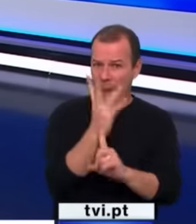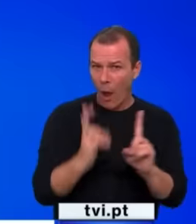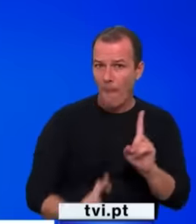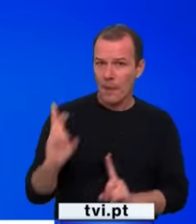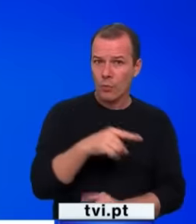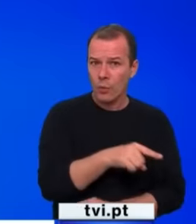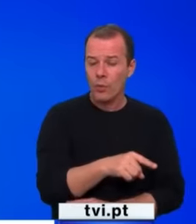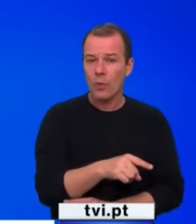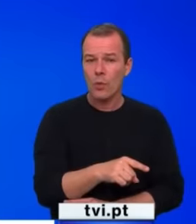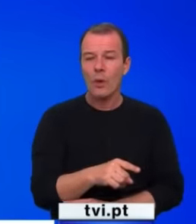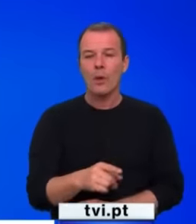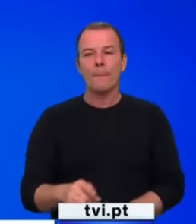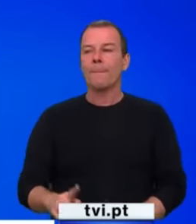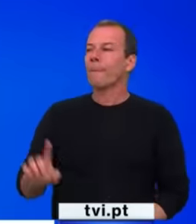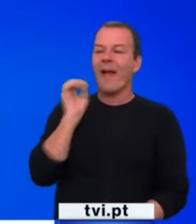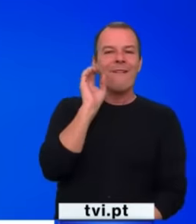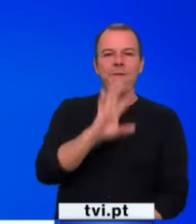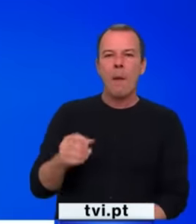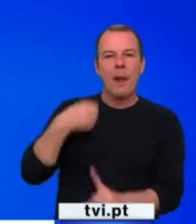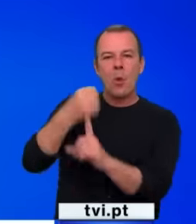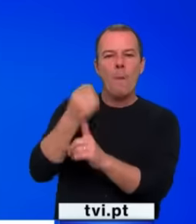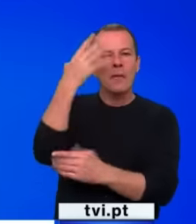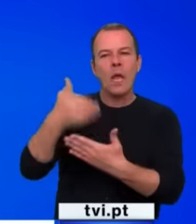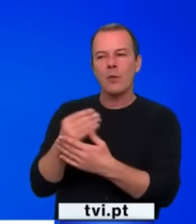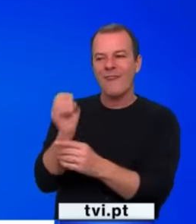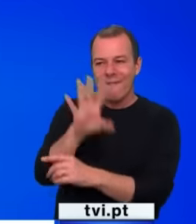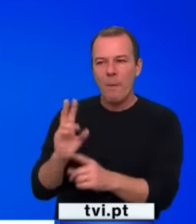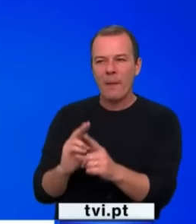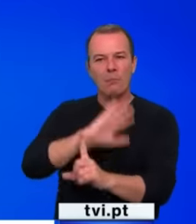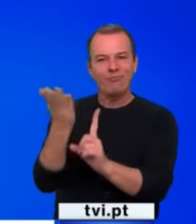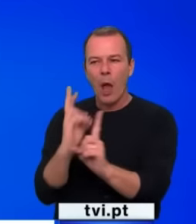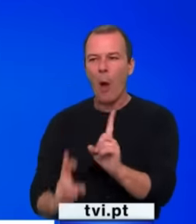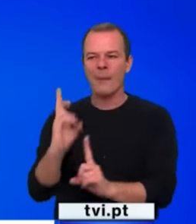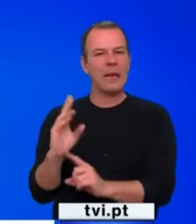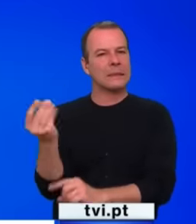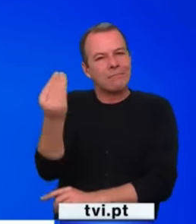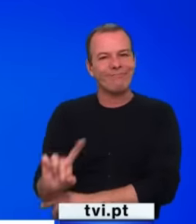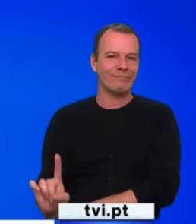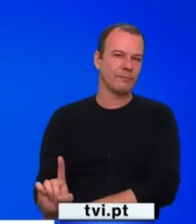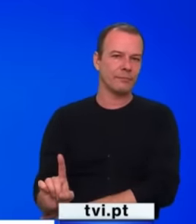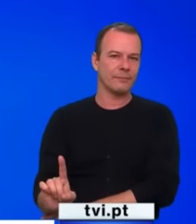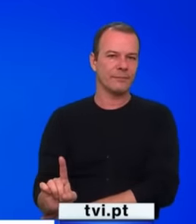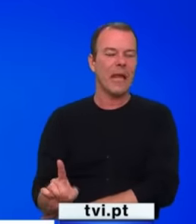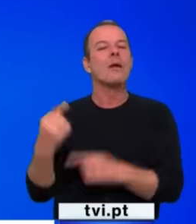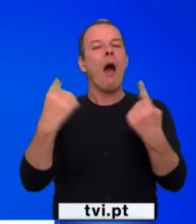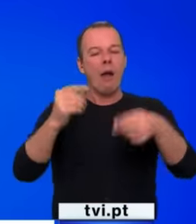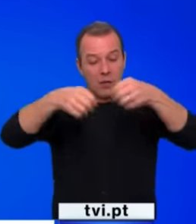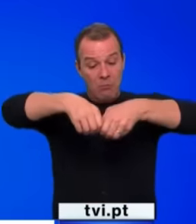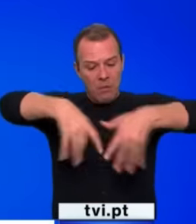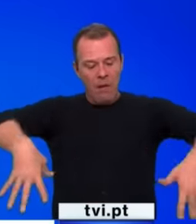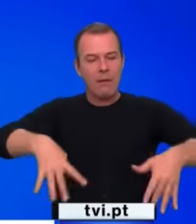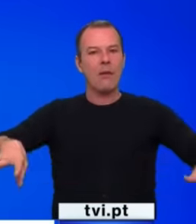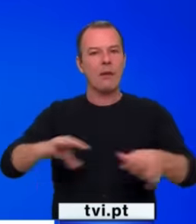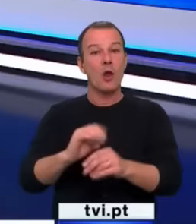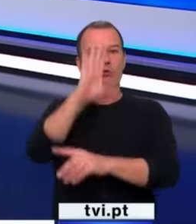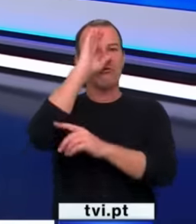forma de combater a corrupção. Ah, claro. Há uma hierarquia de penas para diferentes crimes e nós temos essa hierarquia no Estado de Direito português. Mas acha a